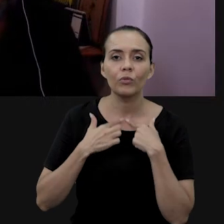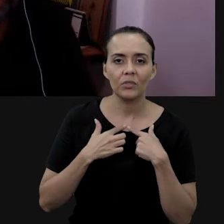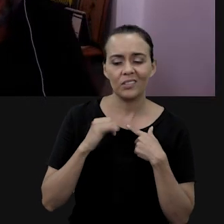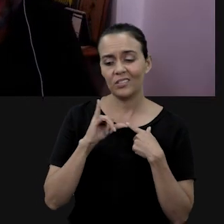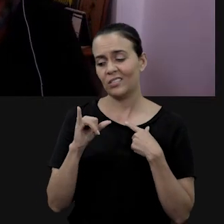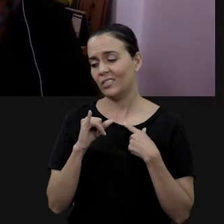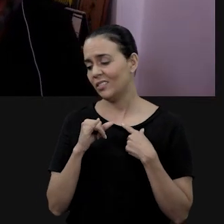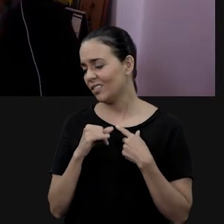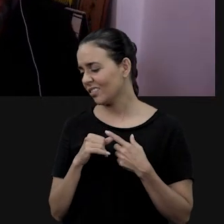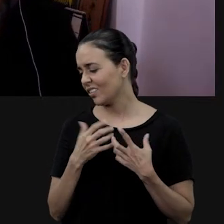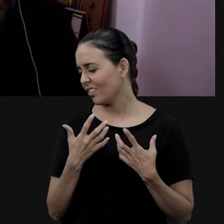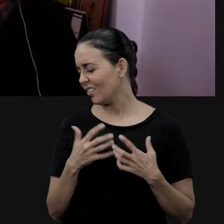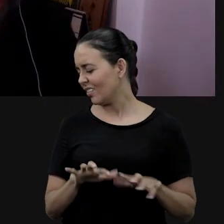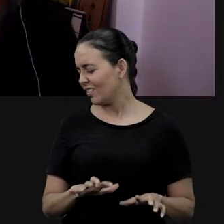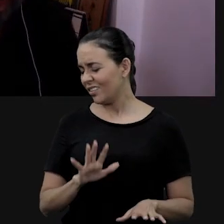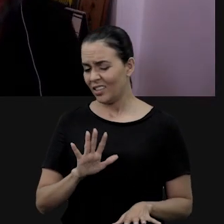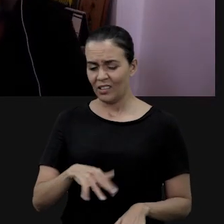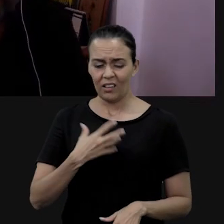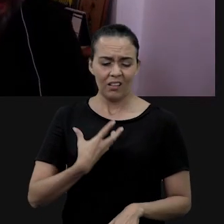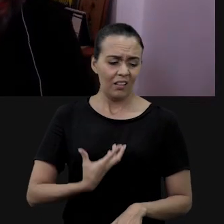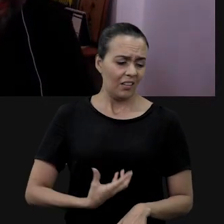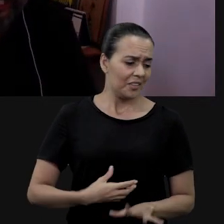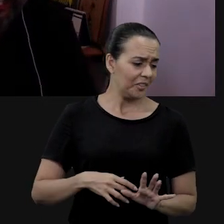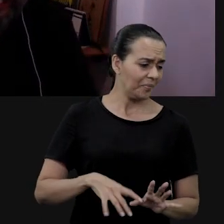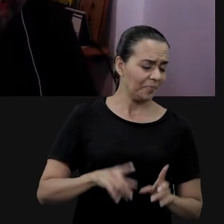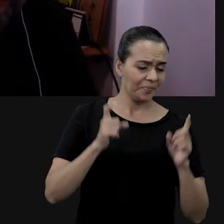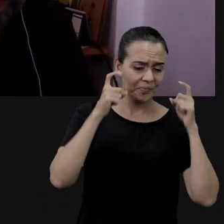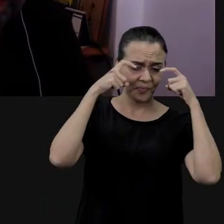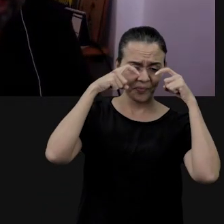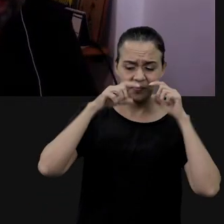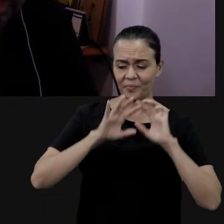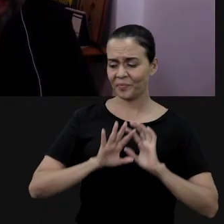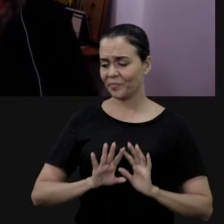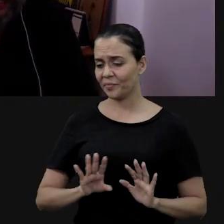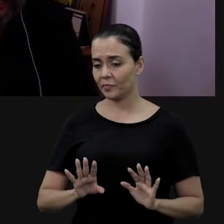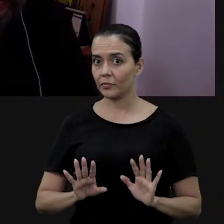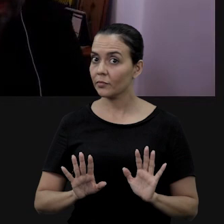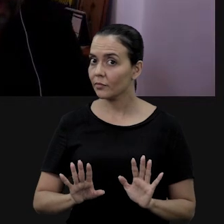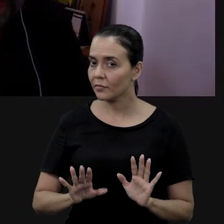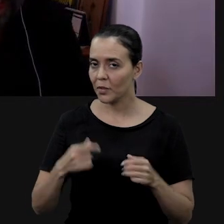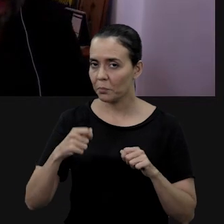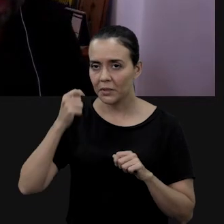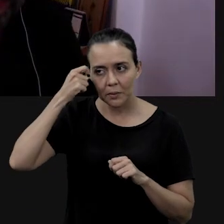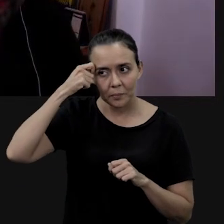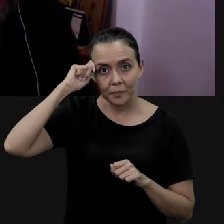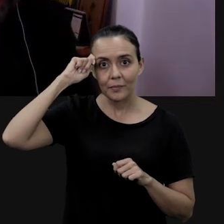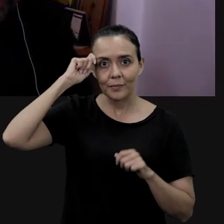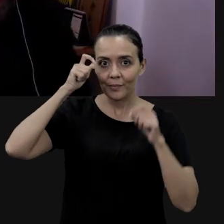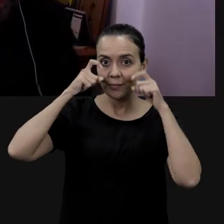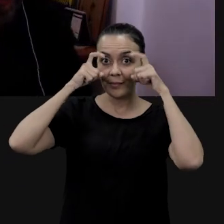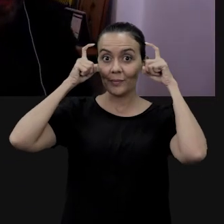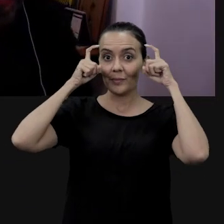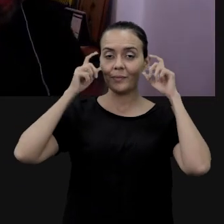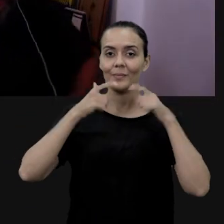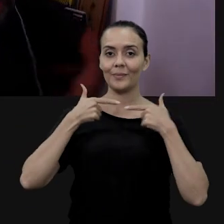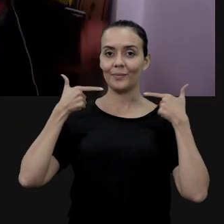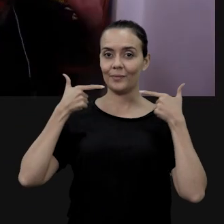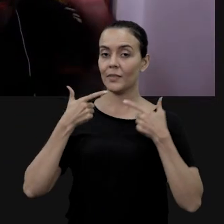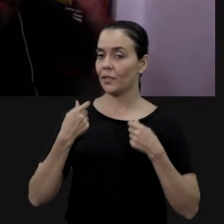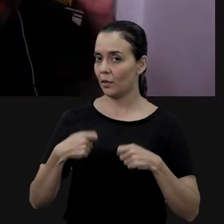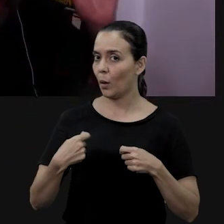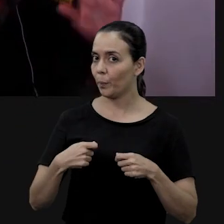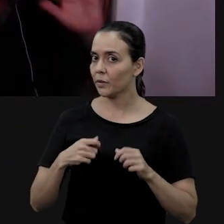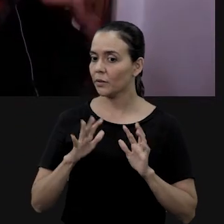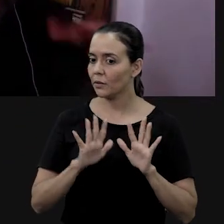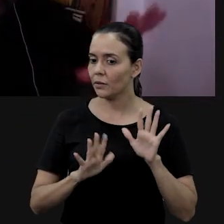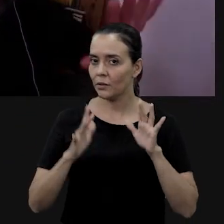assim. Não adianta, tá com mau humor, tá com. É complicado. Você vai ter que abrir um outro canal, uma